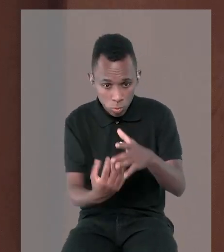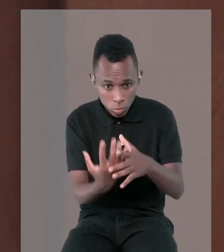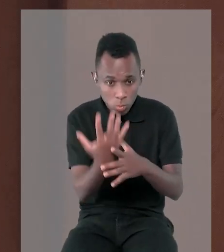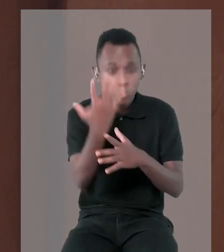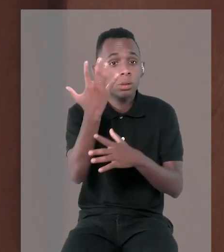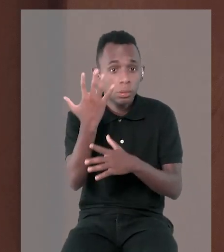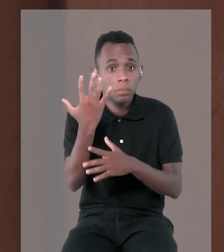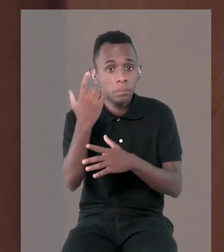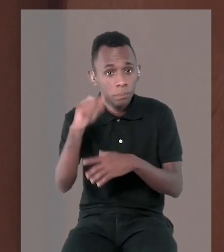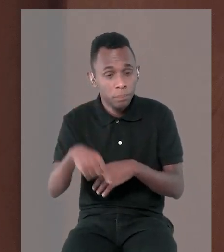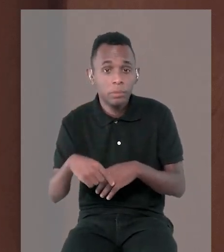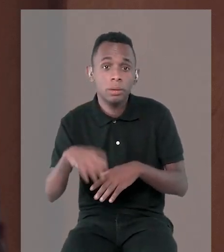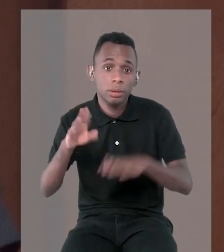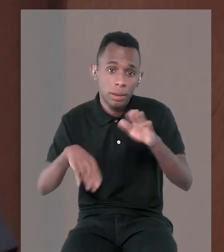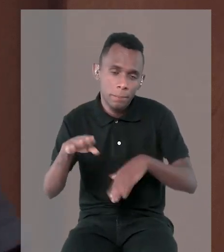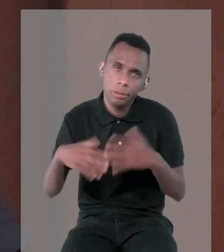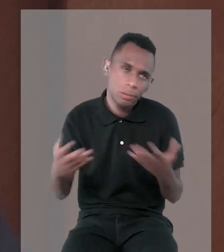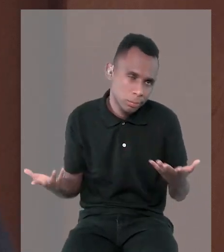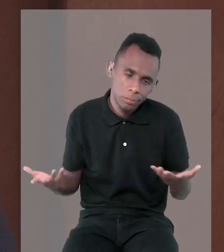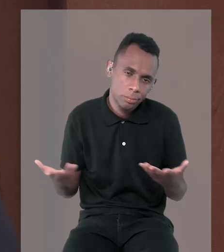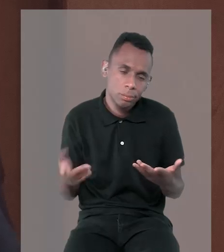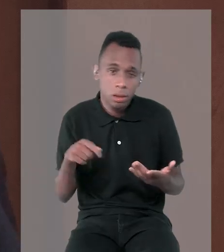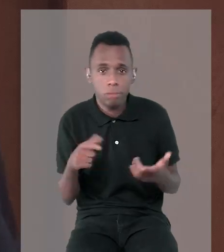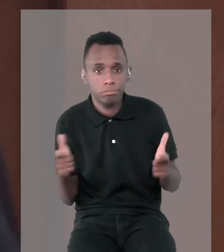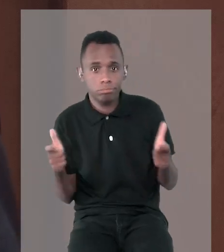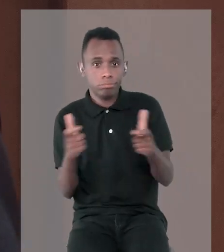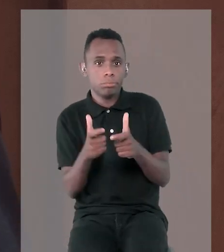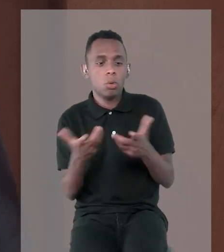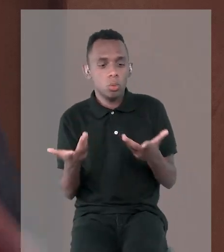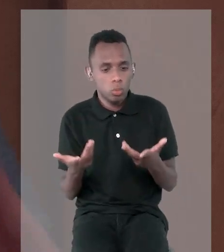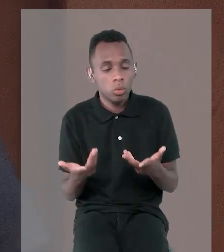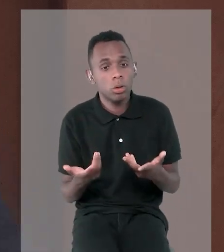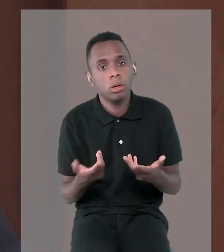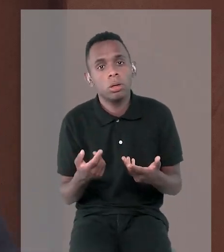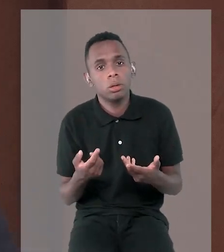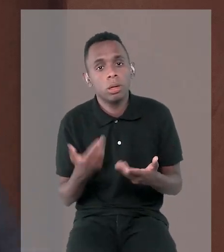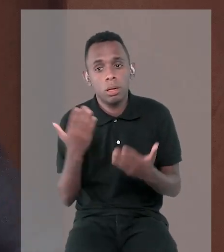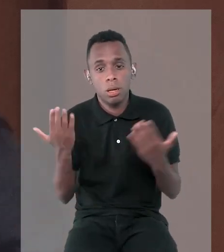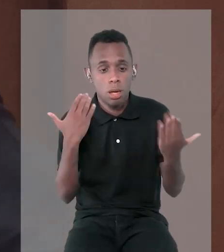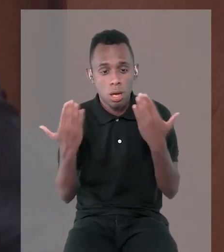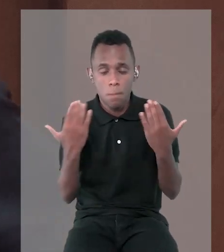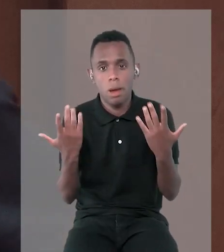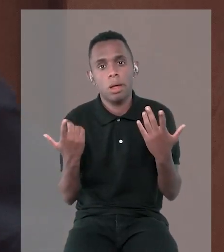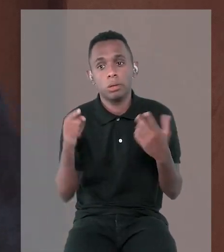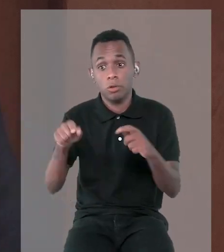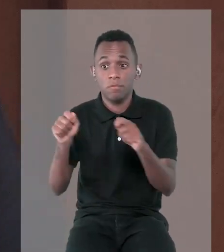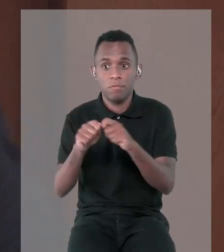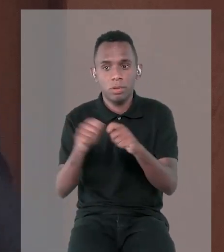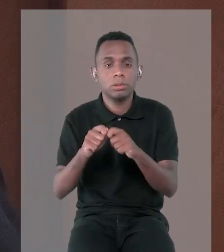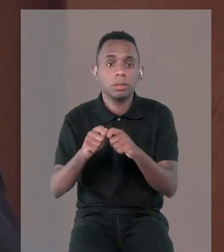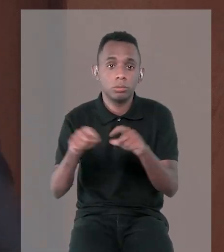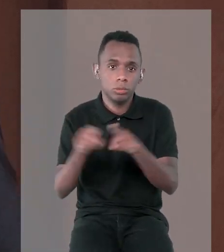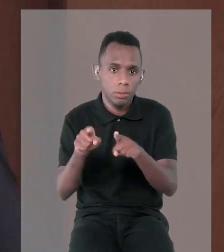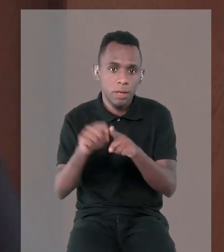florestal em si, ela talvez, não sei, assim, talvez seja muito pouco, né, perto do que está sendo feito além